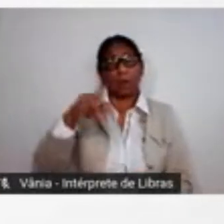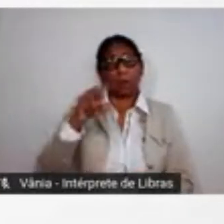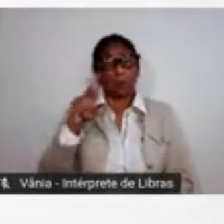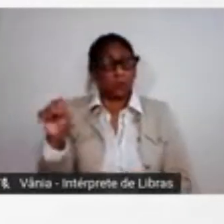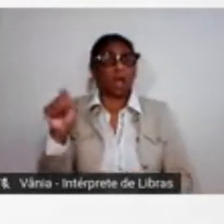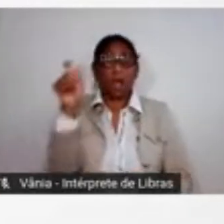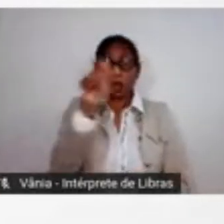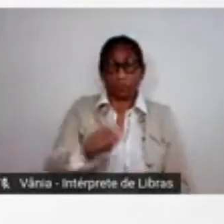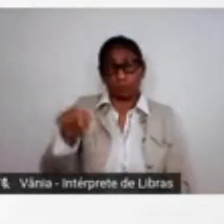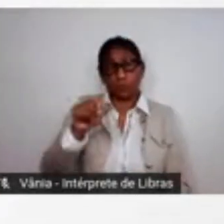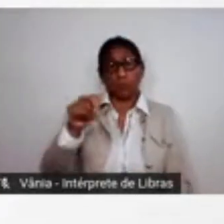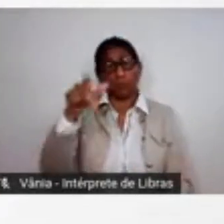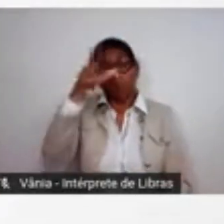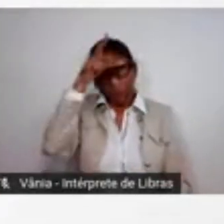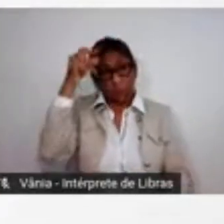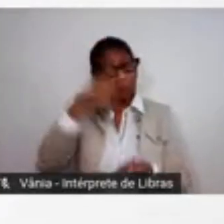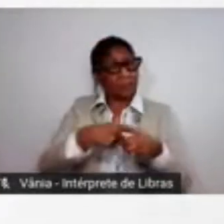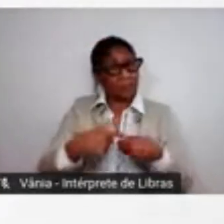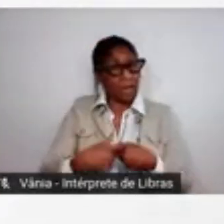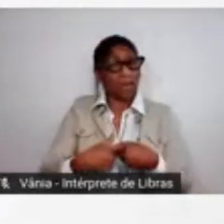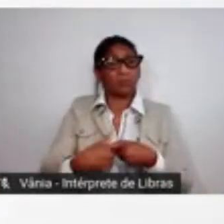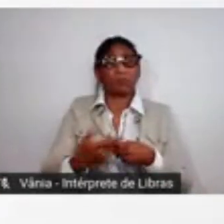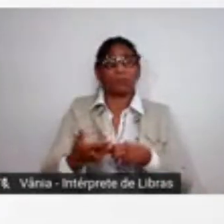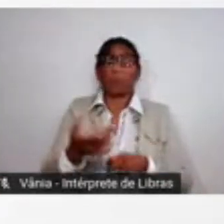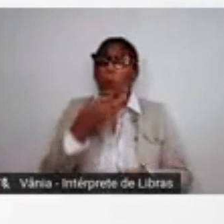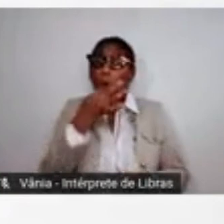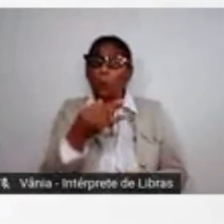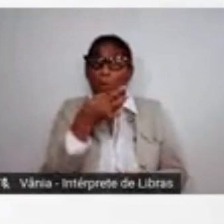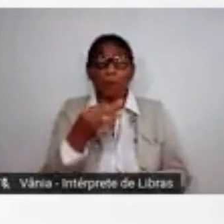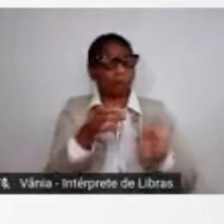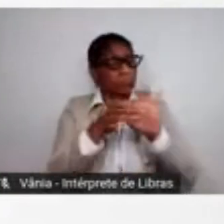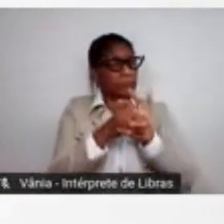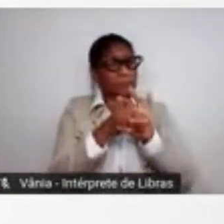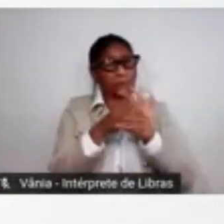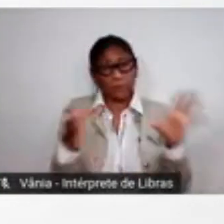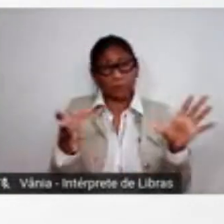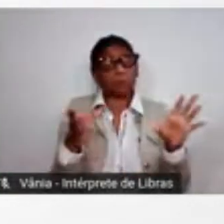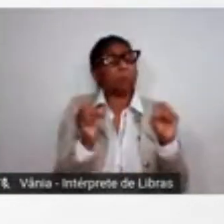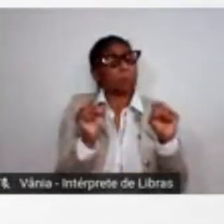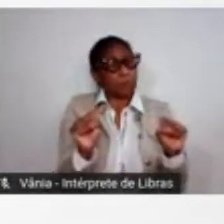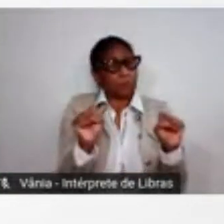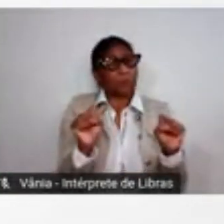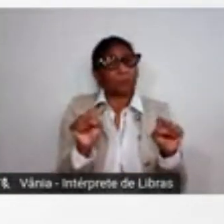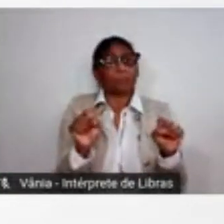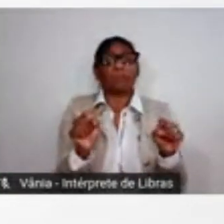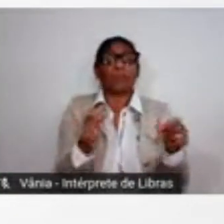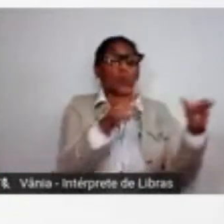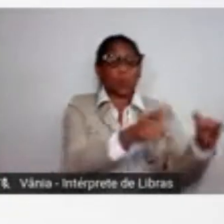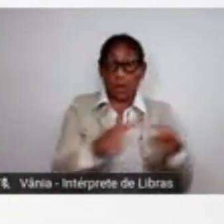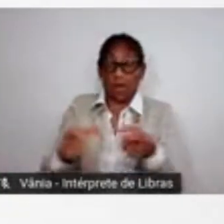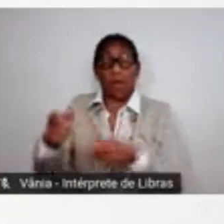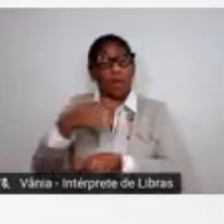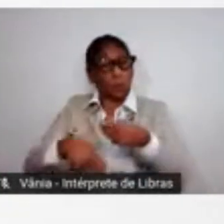municípios. As sugestões têm sido vindo também de setores econômicos. Nós